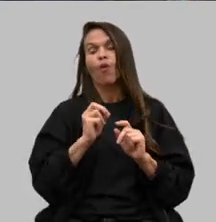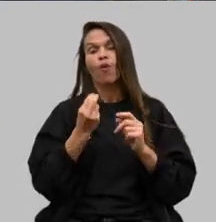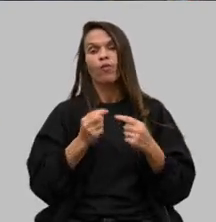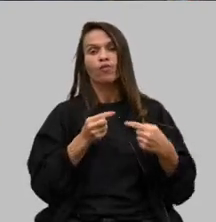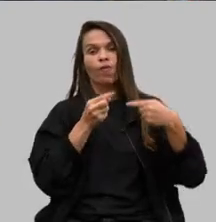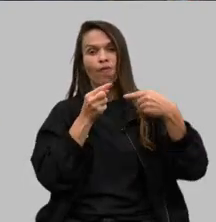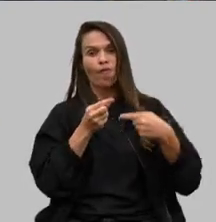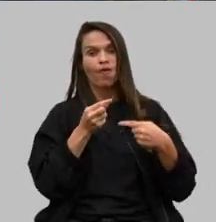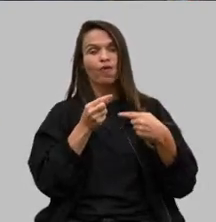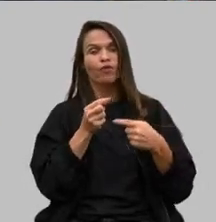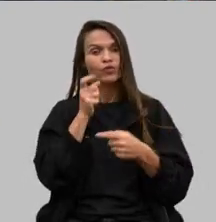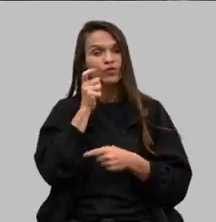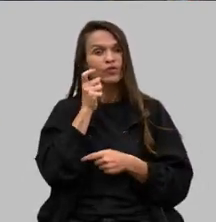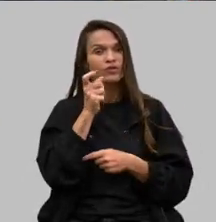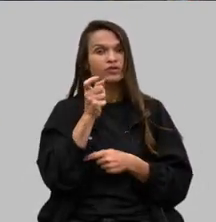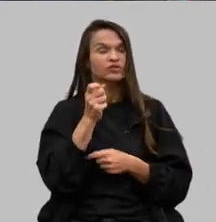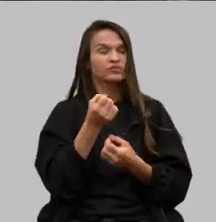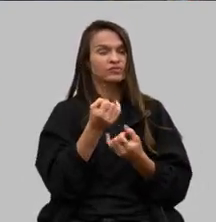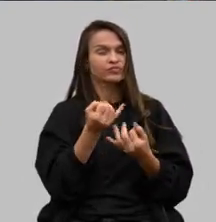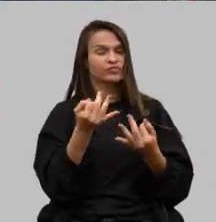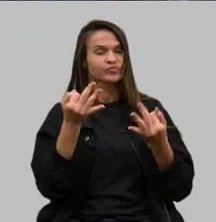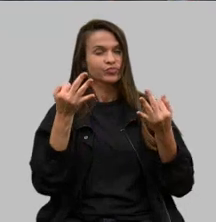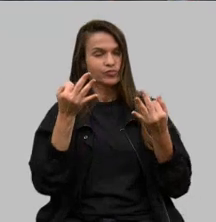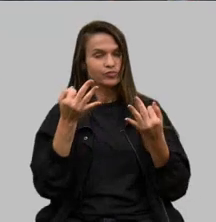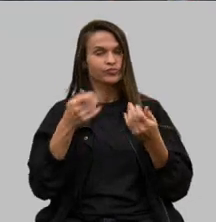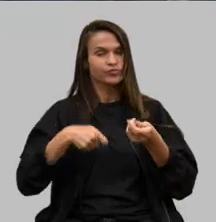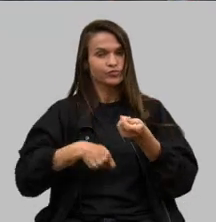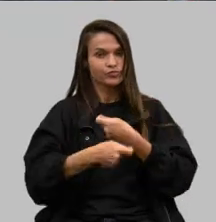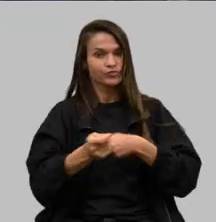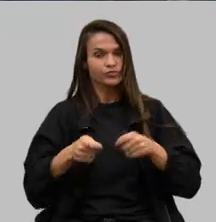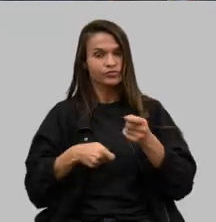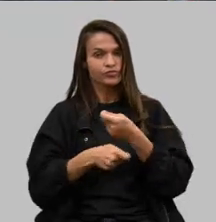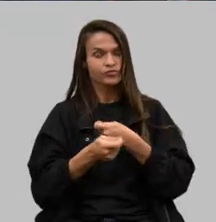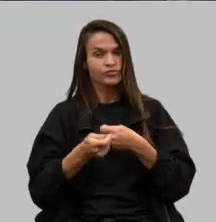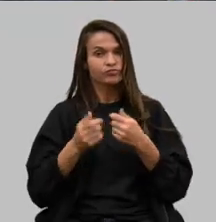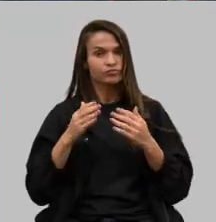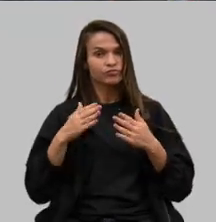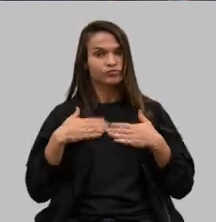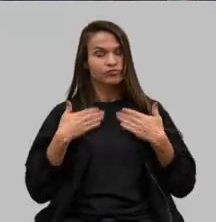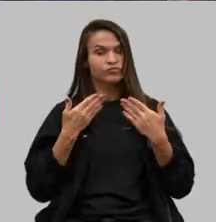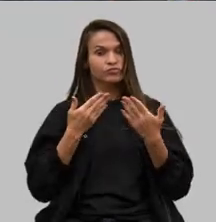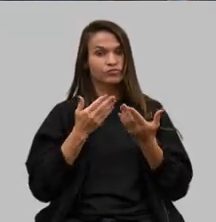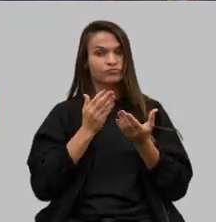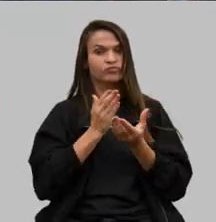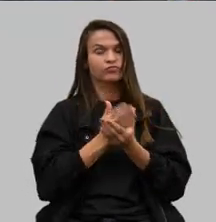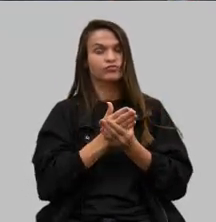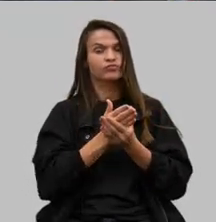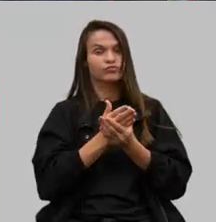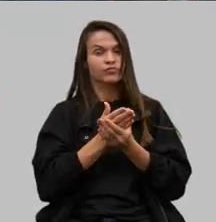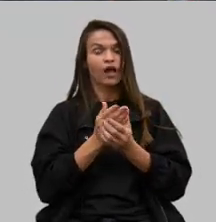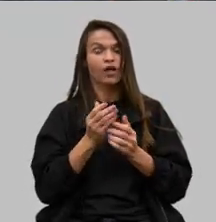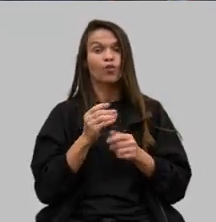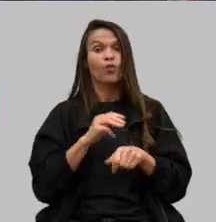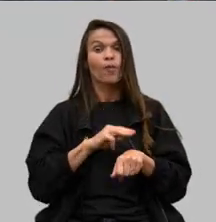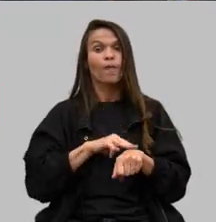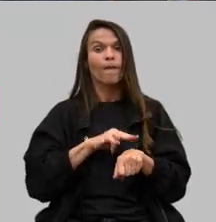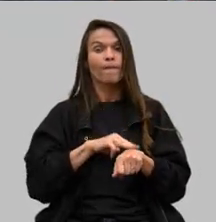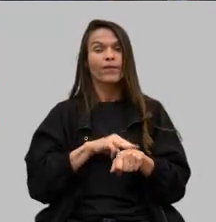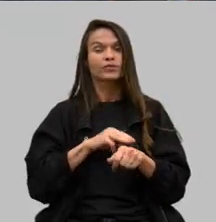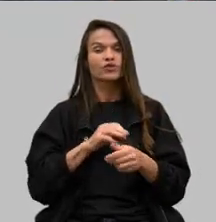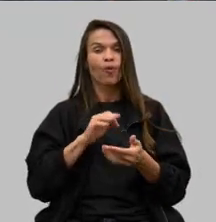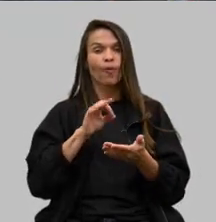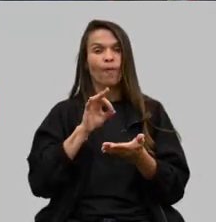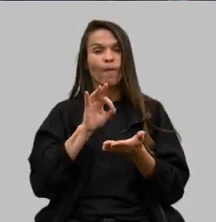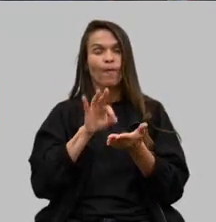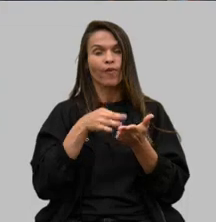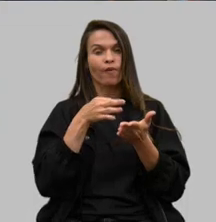interesses dos grandes Empreendimentos e o que me espantou nesse processo que ao fazer a contratação e a doação né